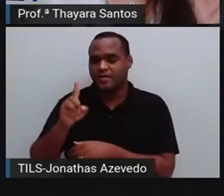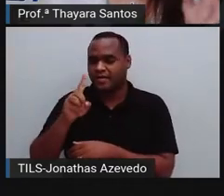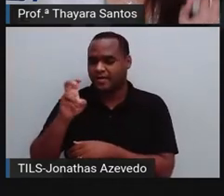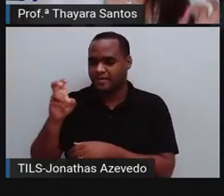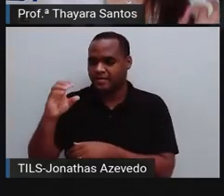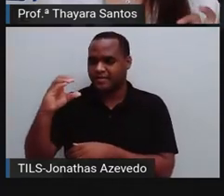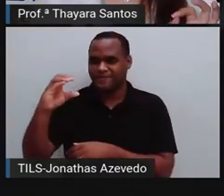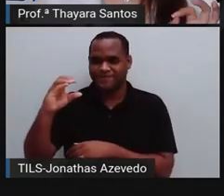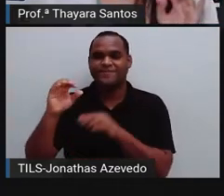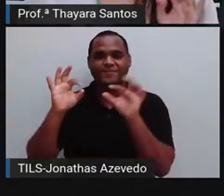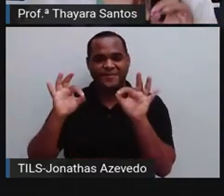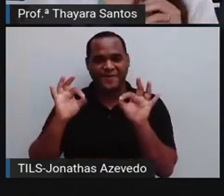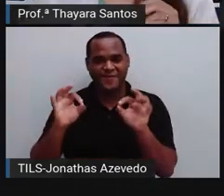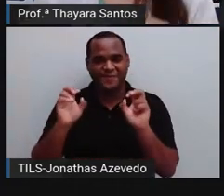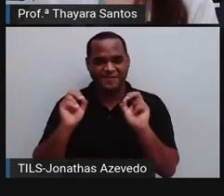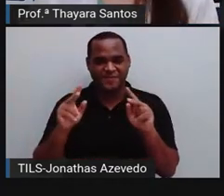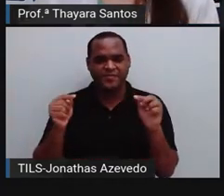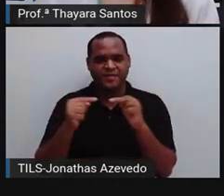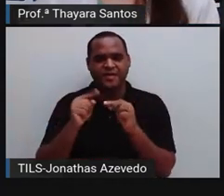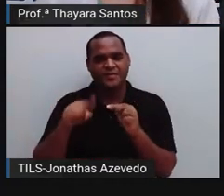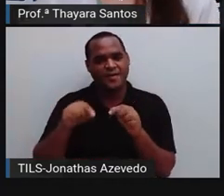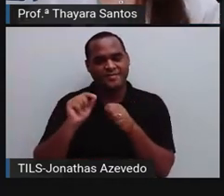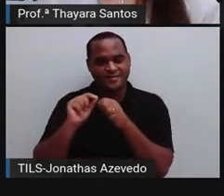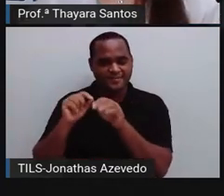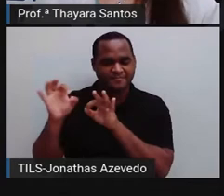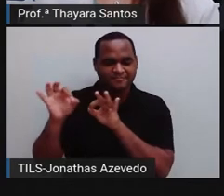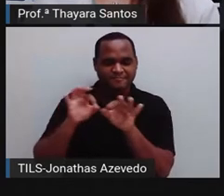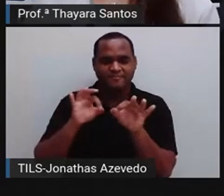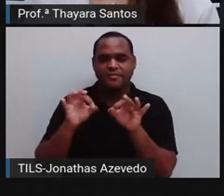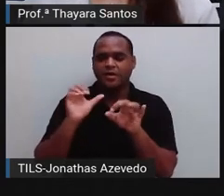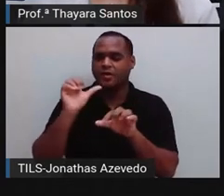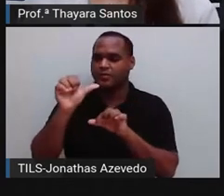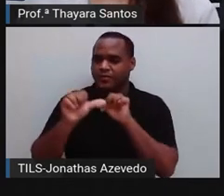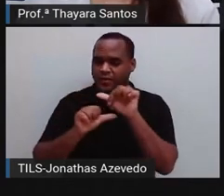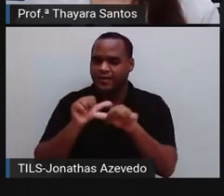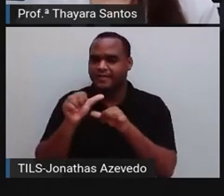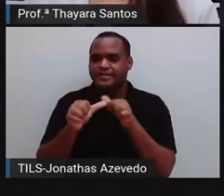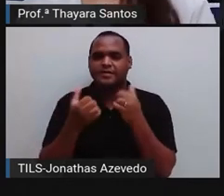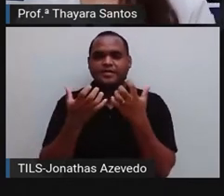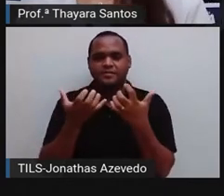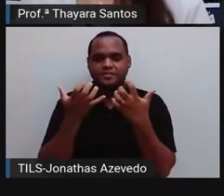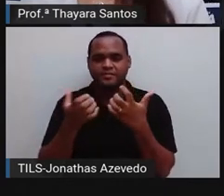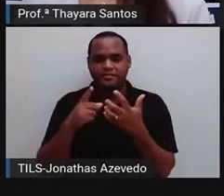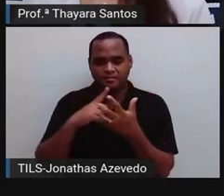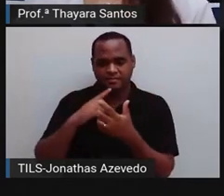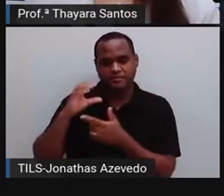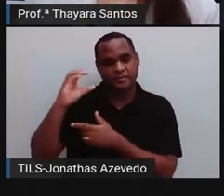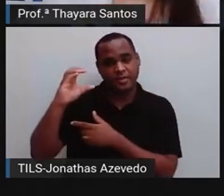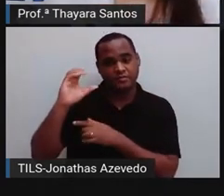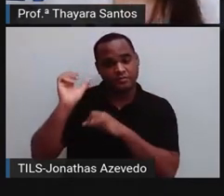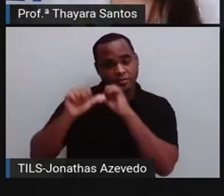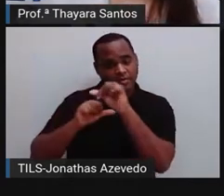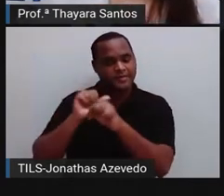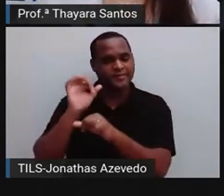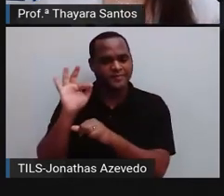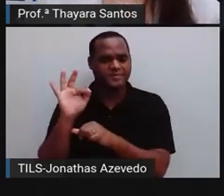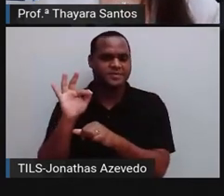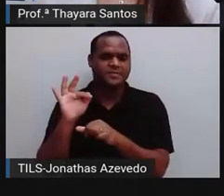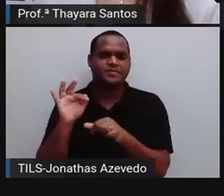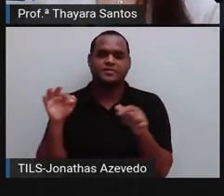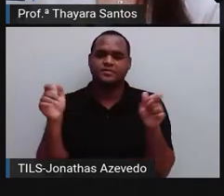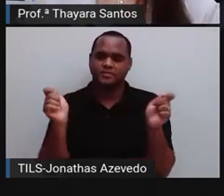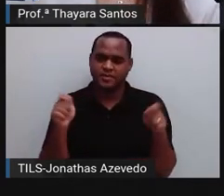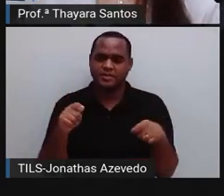268,15 graus Celsius, tá? É assim que a gente faz. Se eu quiser transformar graus Celsius em Fahrenheit,